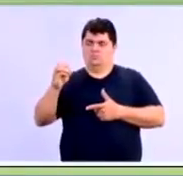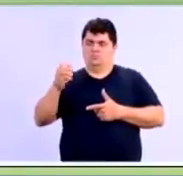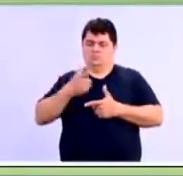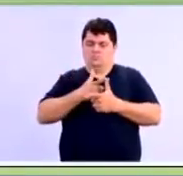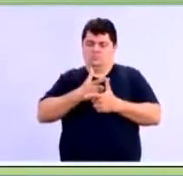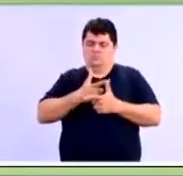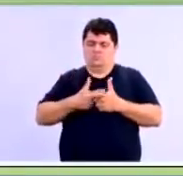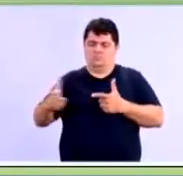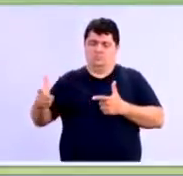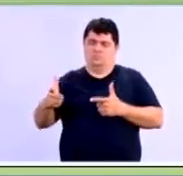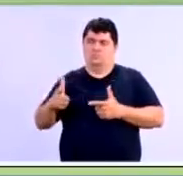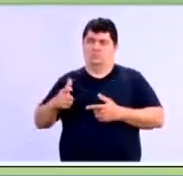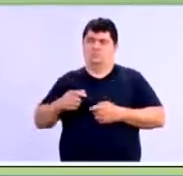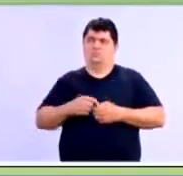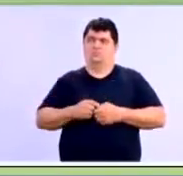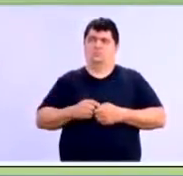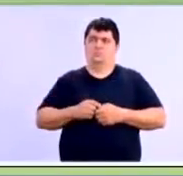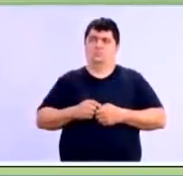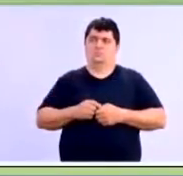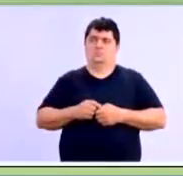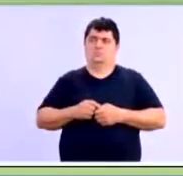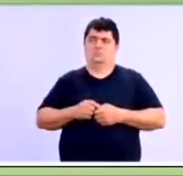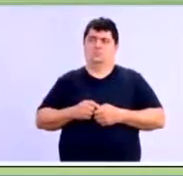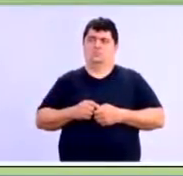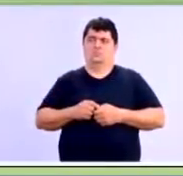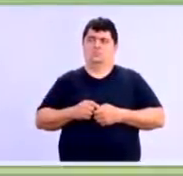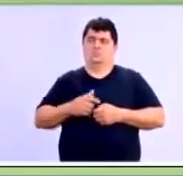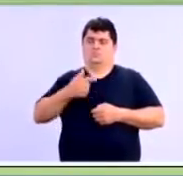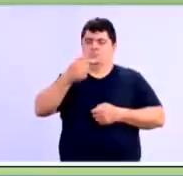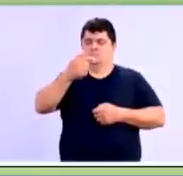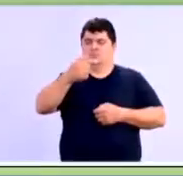12.300 dividido por